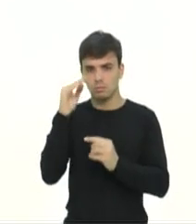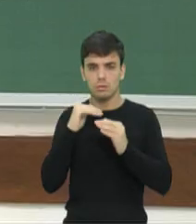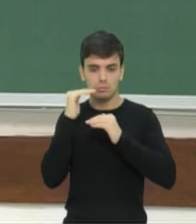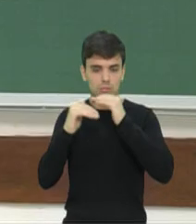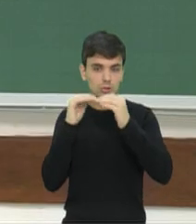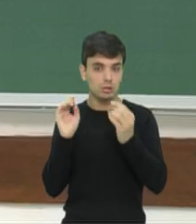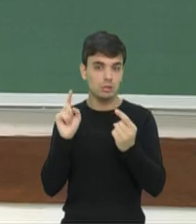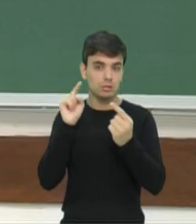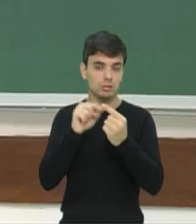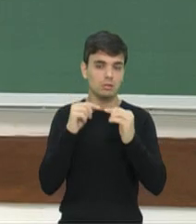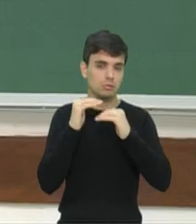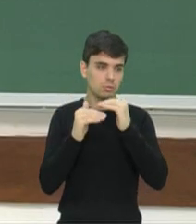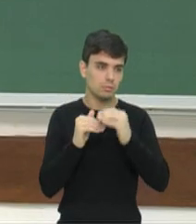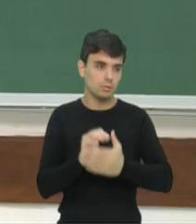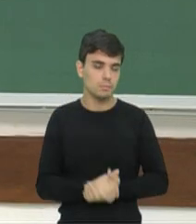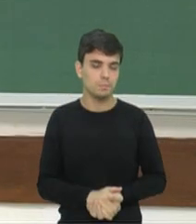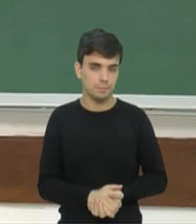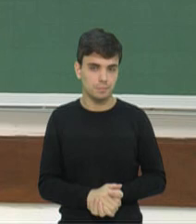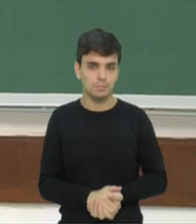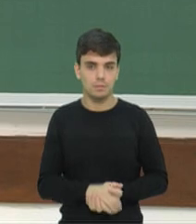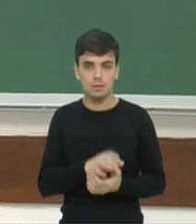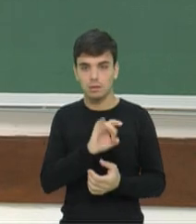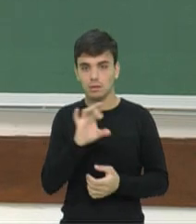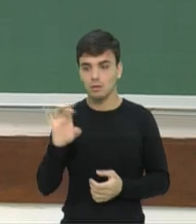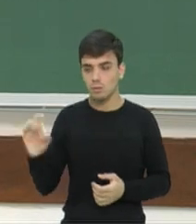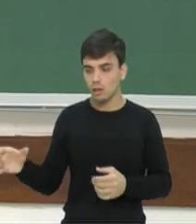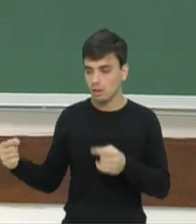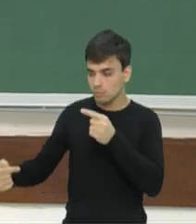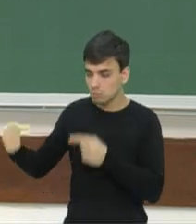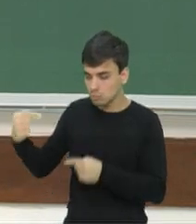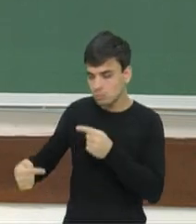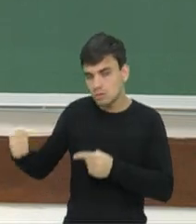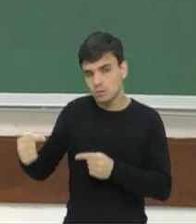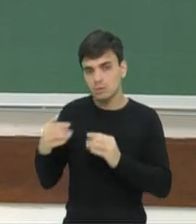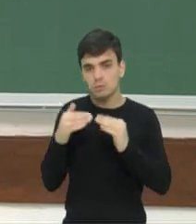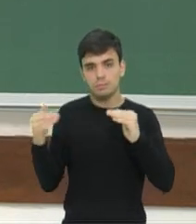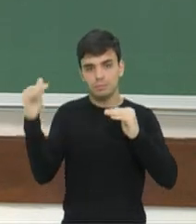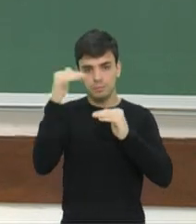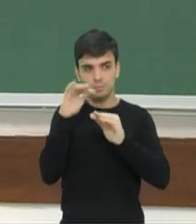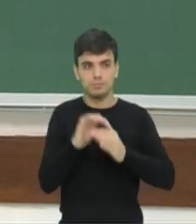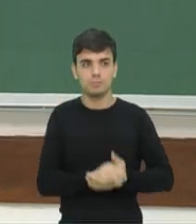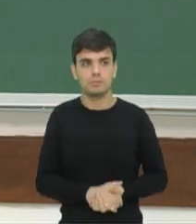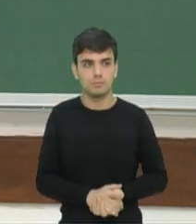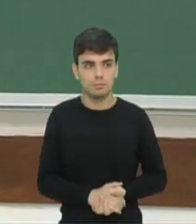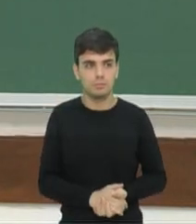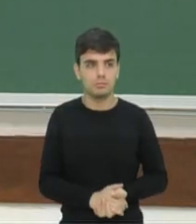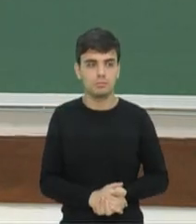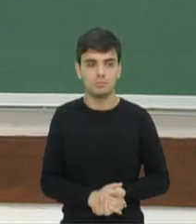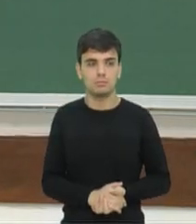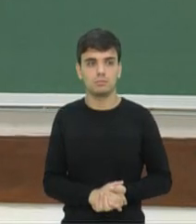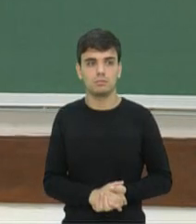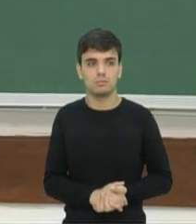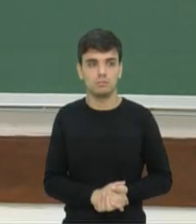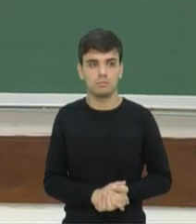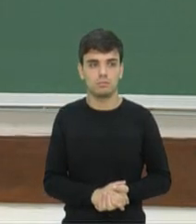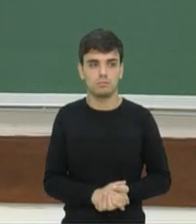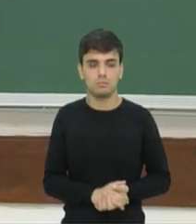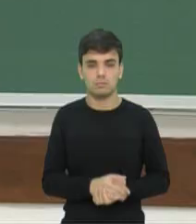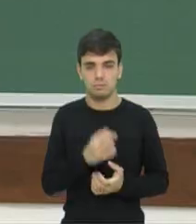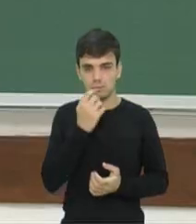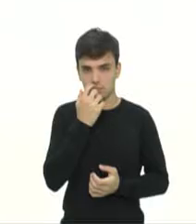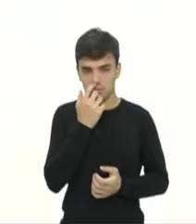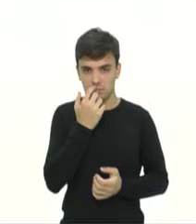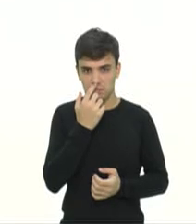está colocado ali, né? Então, cada competição é um degrau no avanço da carreira do karateka, como está retratado aqui para